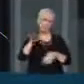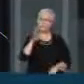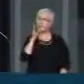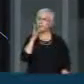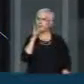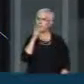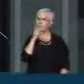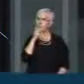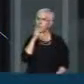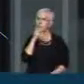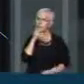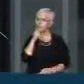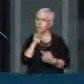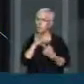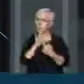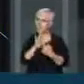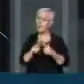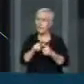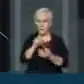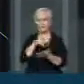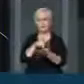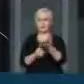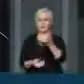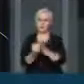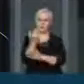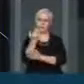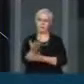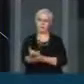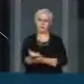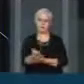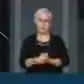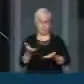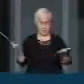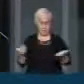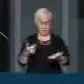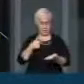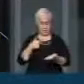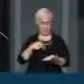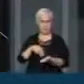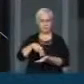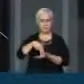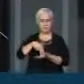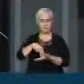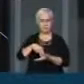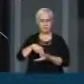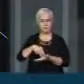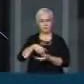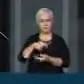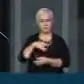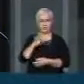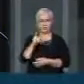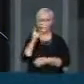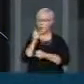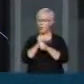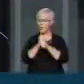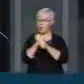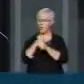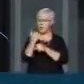ela sempre aparece. Aqui da tribuna, há um ano e meio